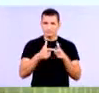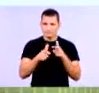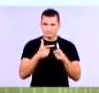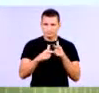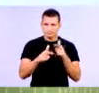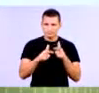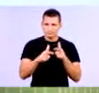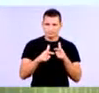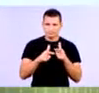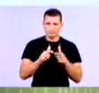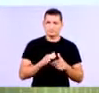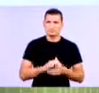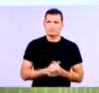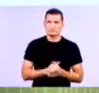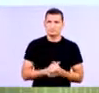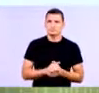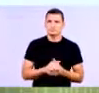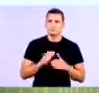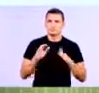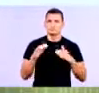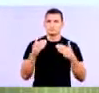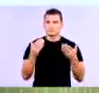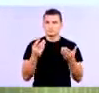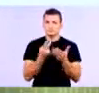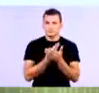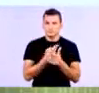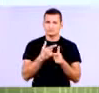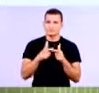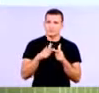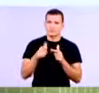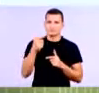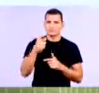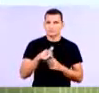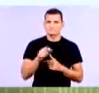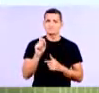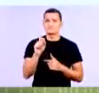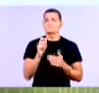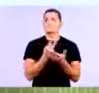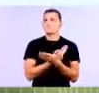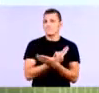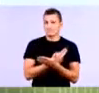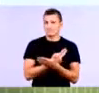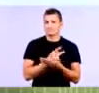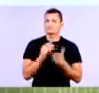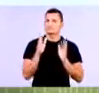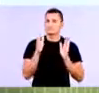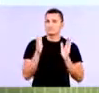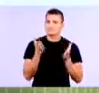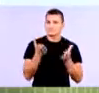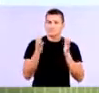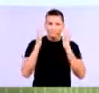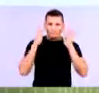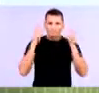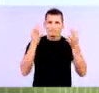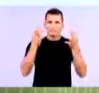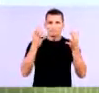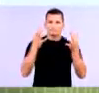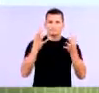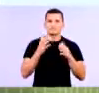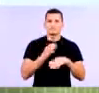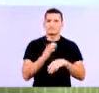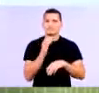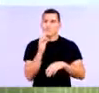problema, né, quando ocorrer o problema novamente, o que vai acontecer? já será solucionado o